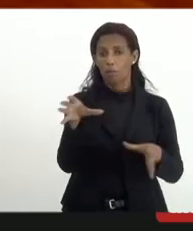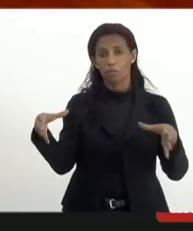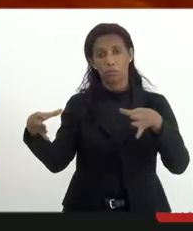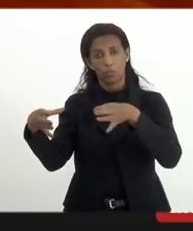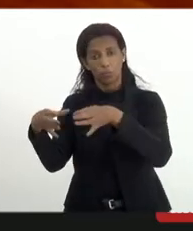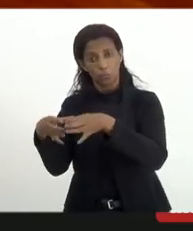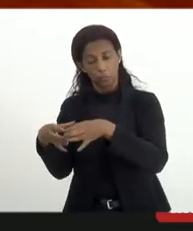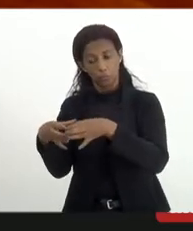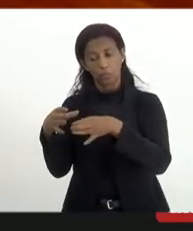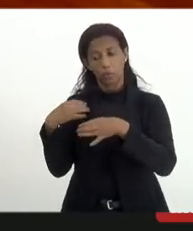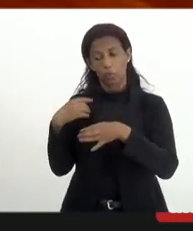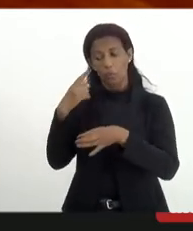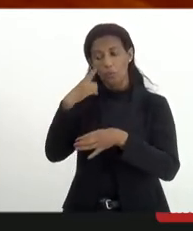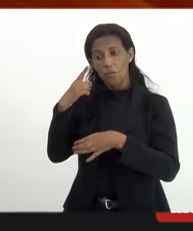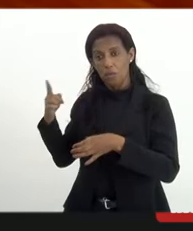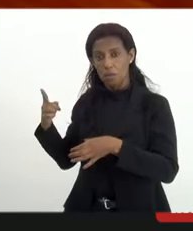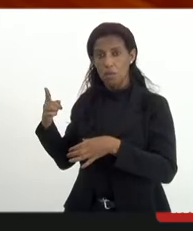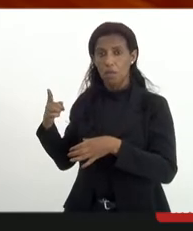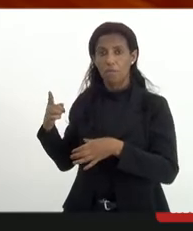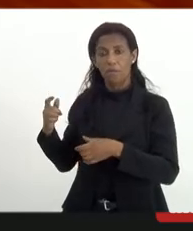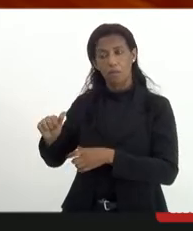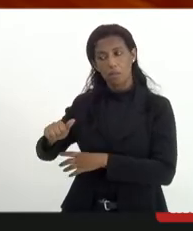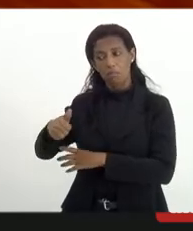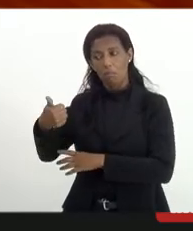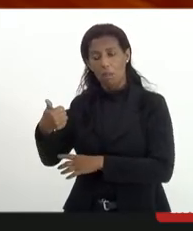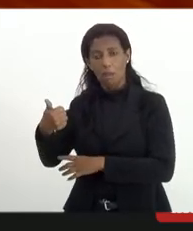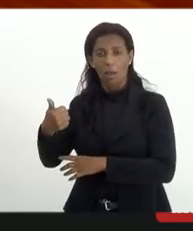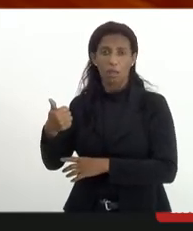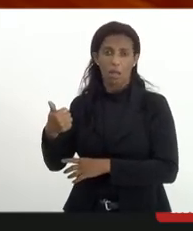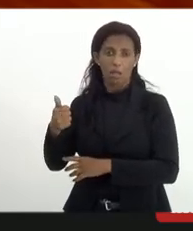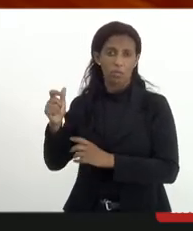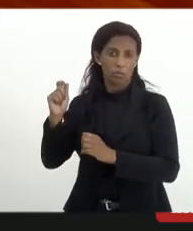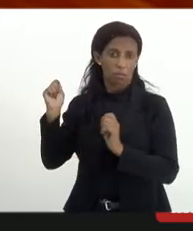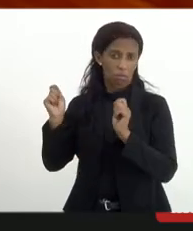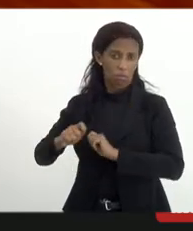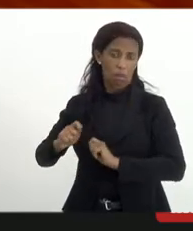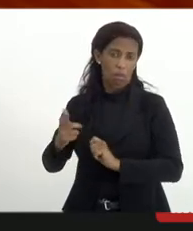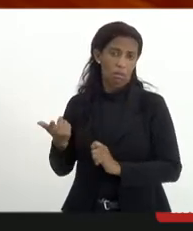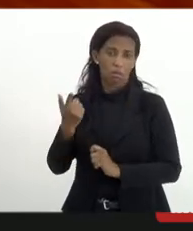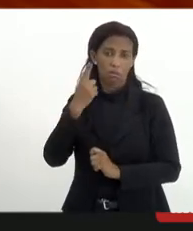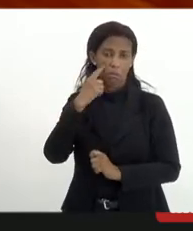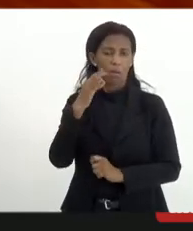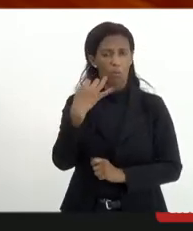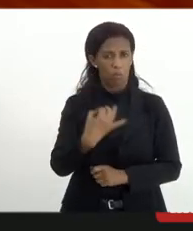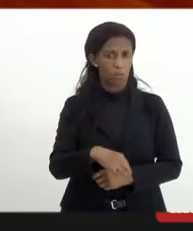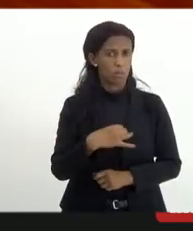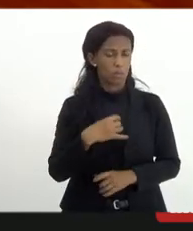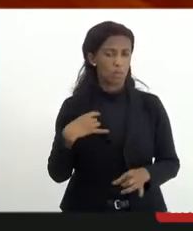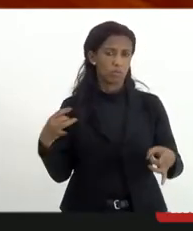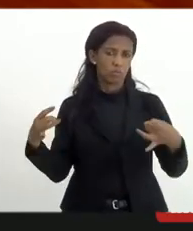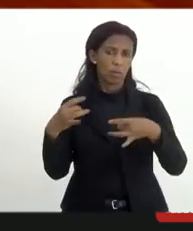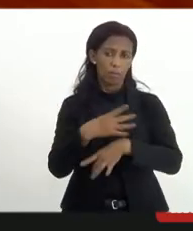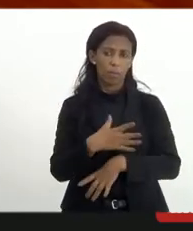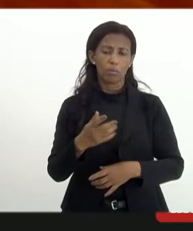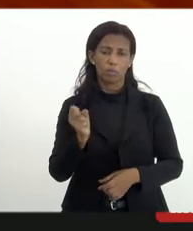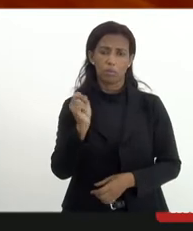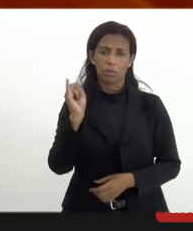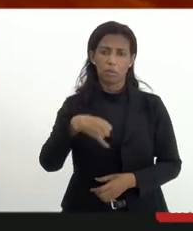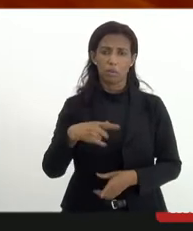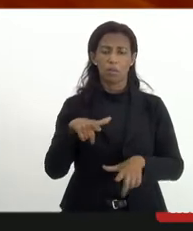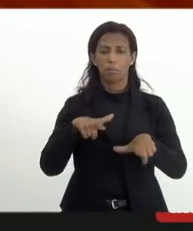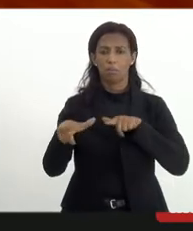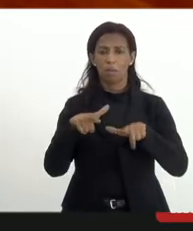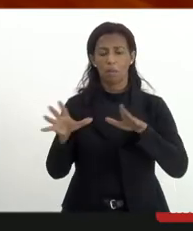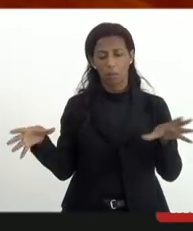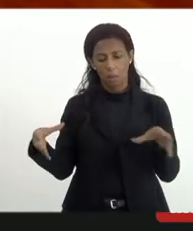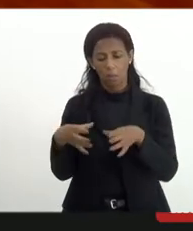eles a possibilidade, a legalidade disso, mas para colaborar, com certeza, a gente está disposta a trabalhar